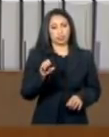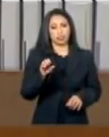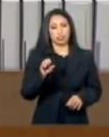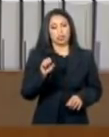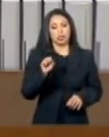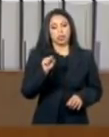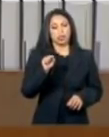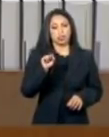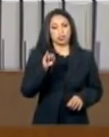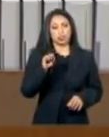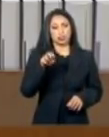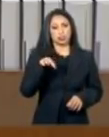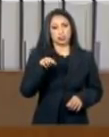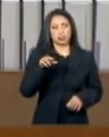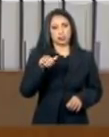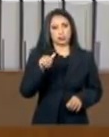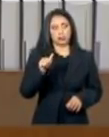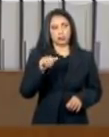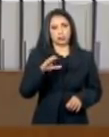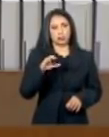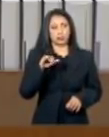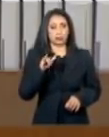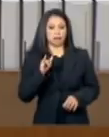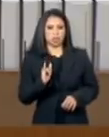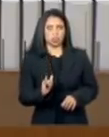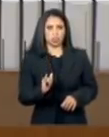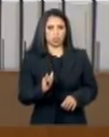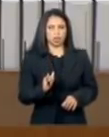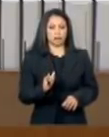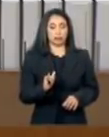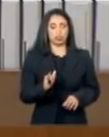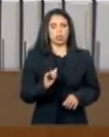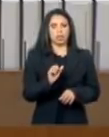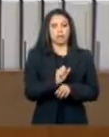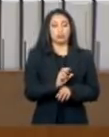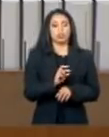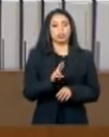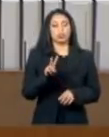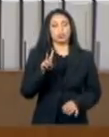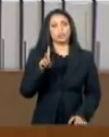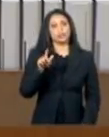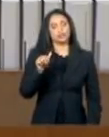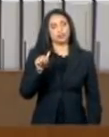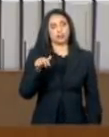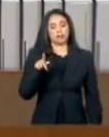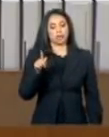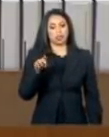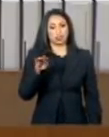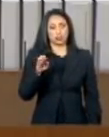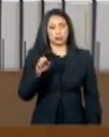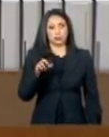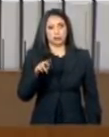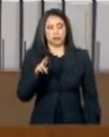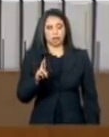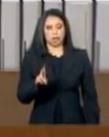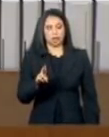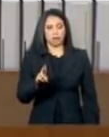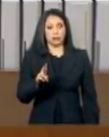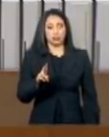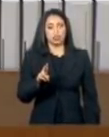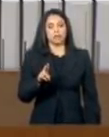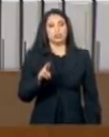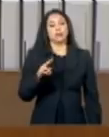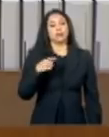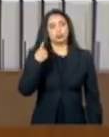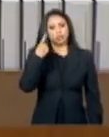das agências nacionais de regulação sinagências doutor josé luiz wagner por outros vários amici curiae falará do total dos